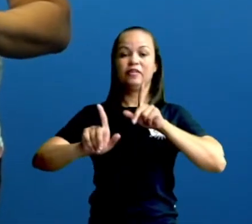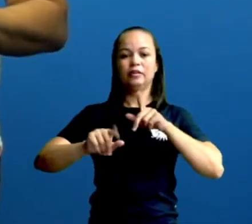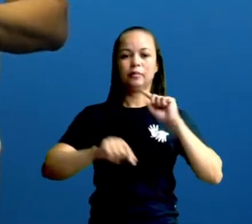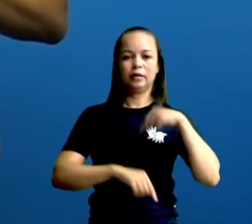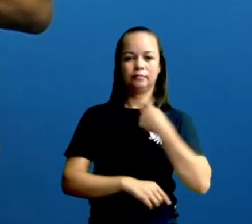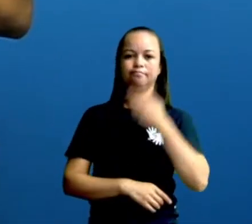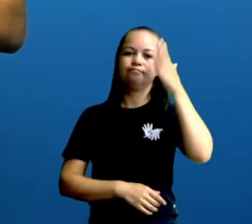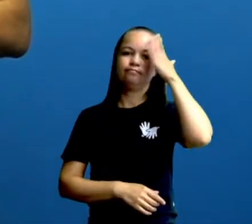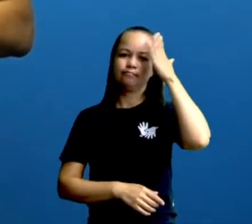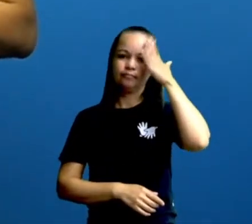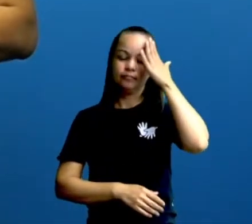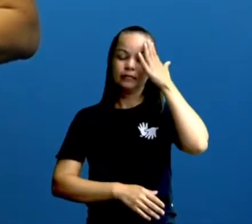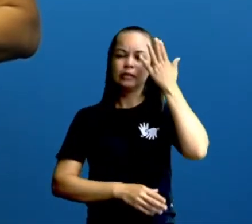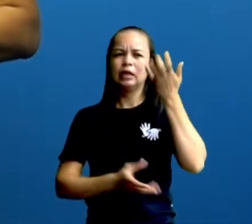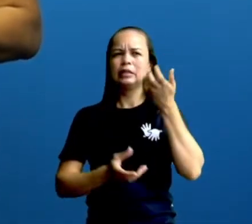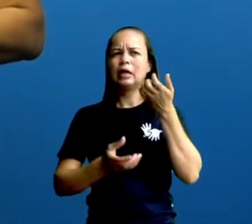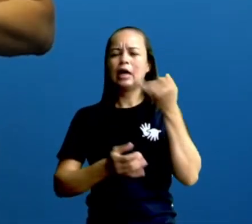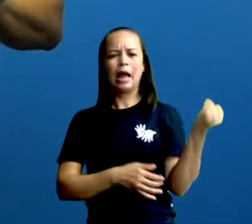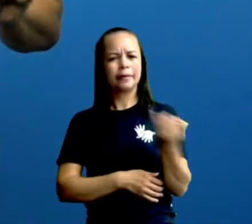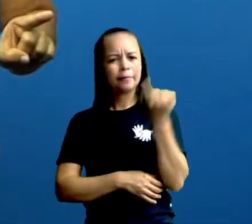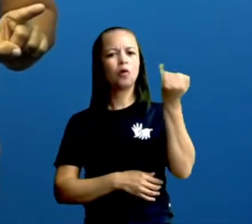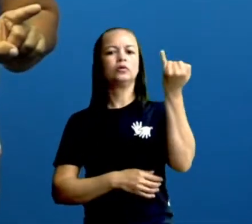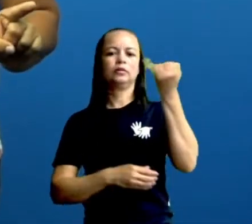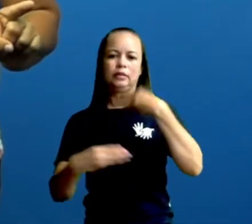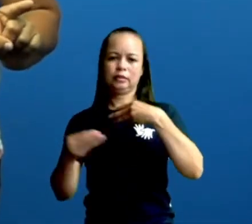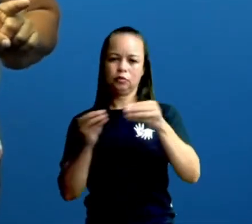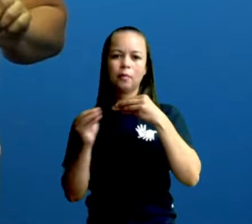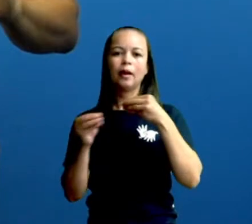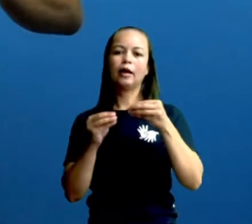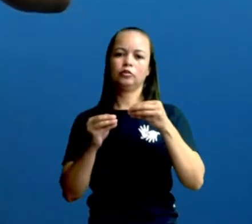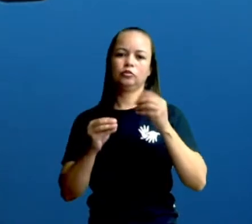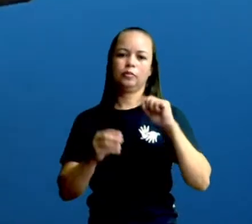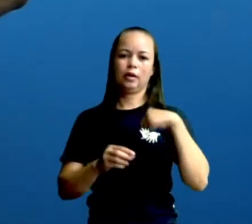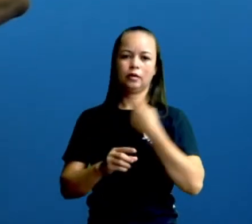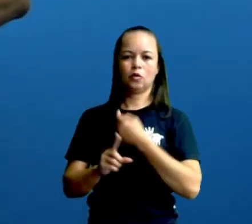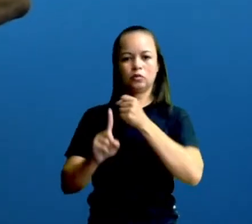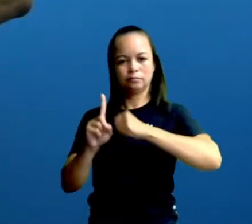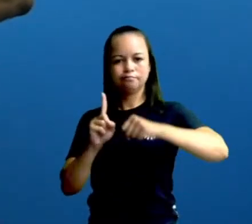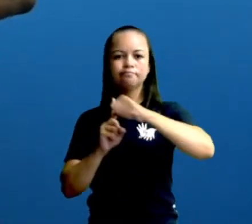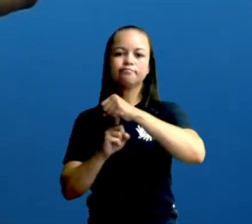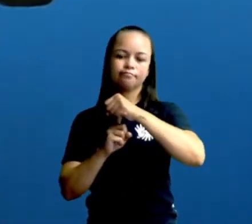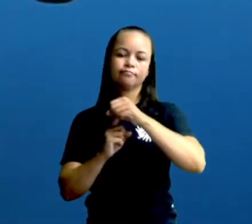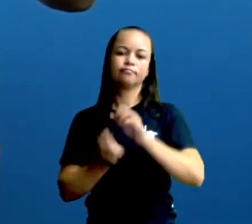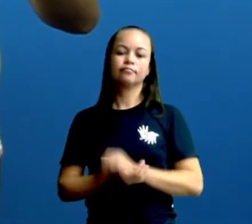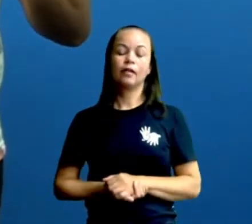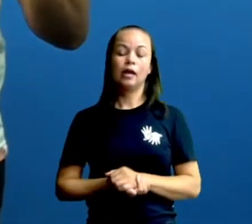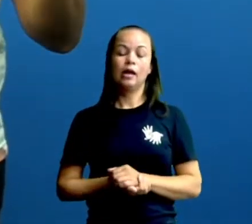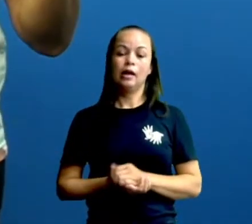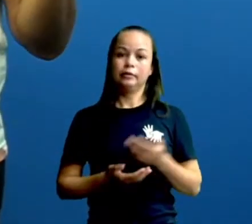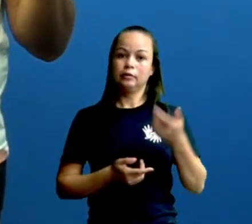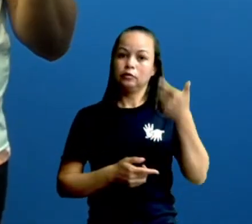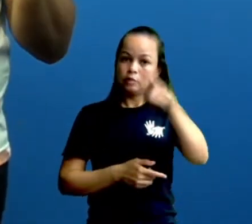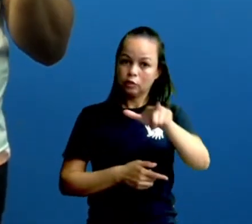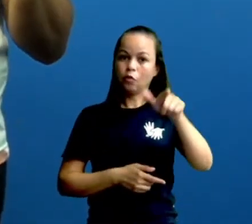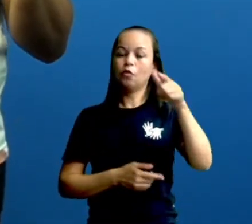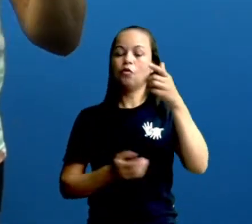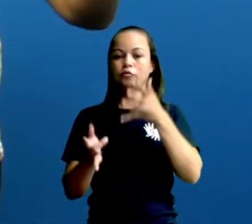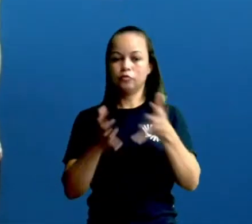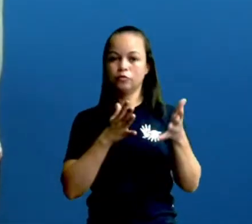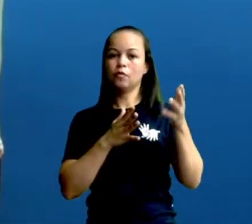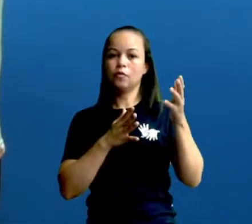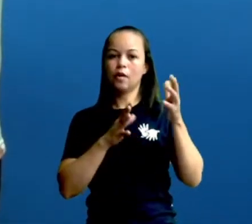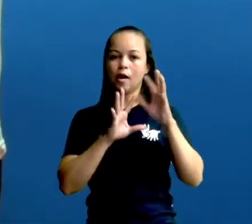gente entender como ele é importante para a nossa sociedade. Mais uma vez, rememorando a informação